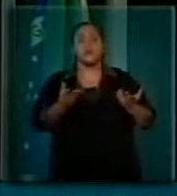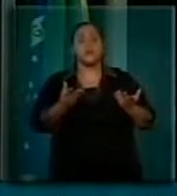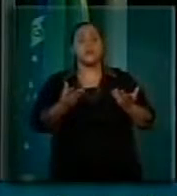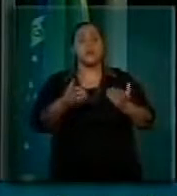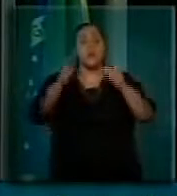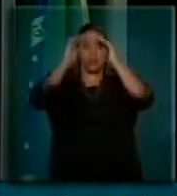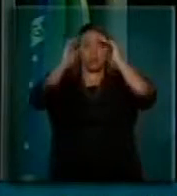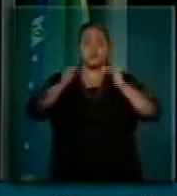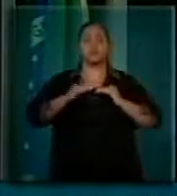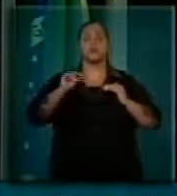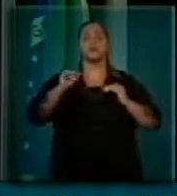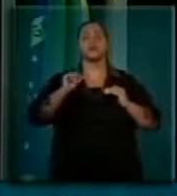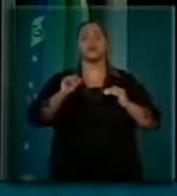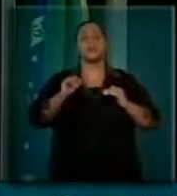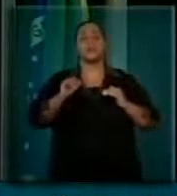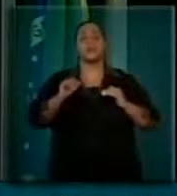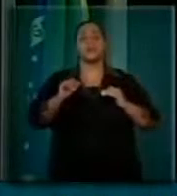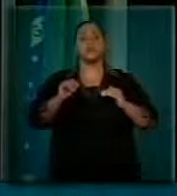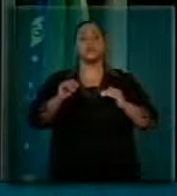função